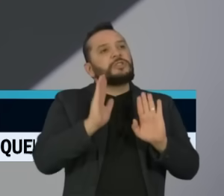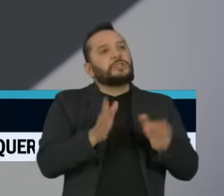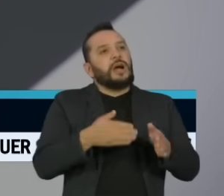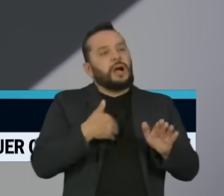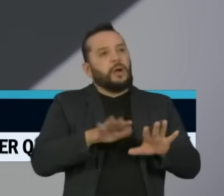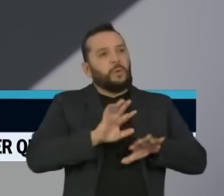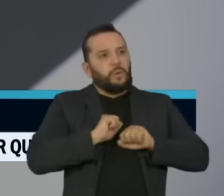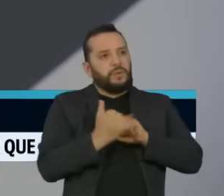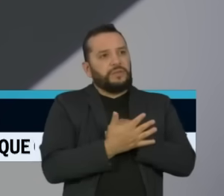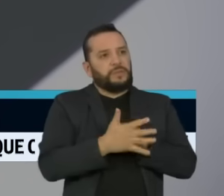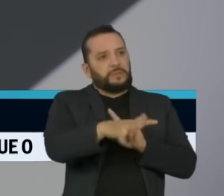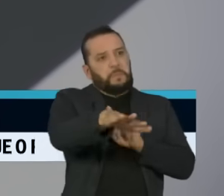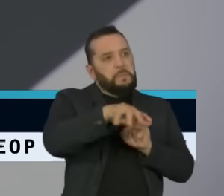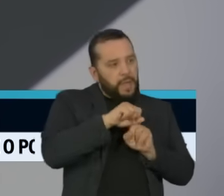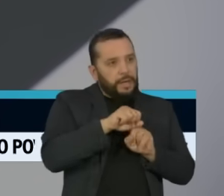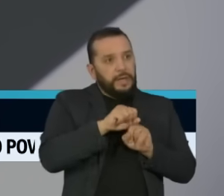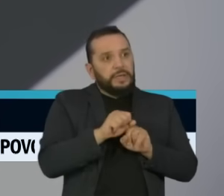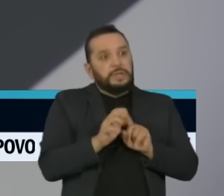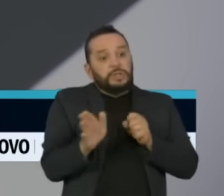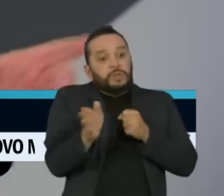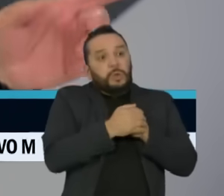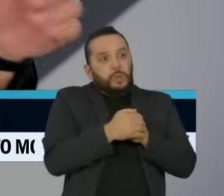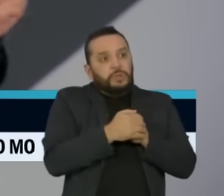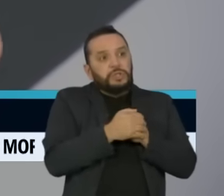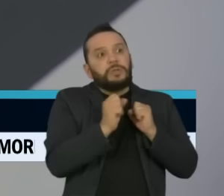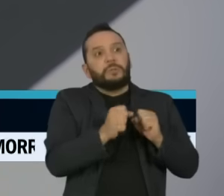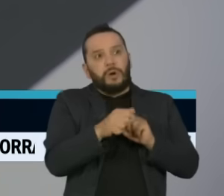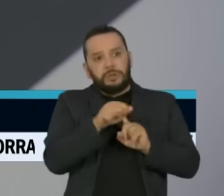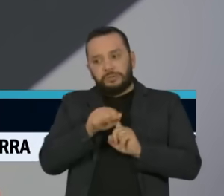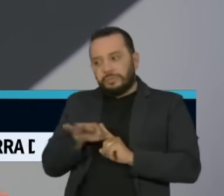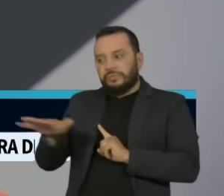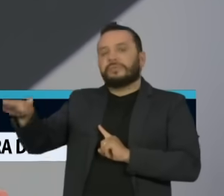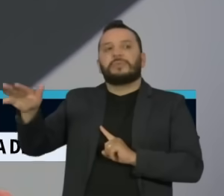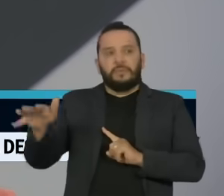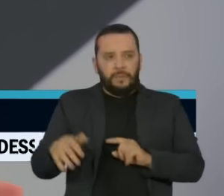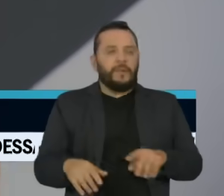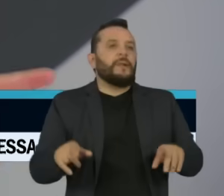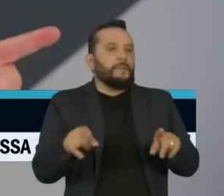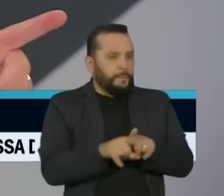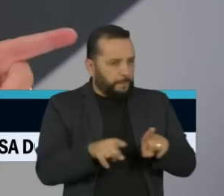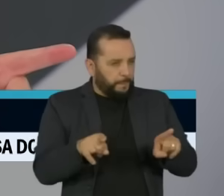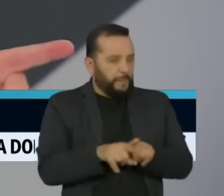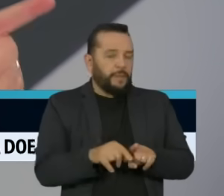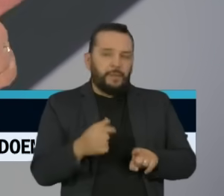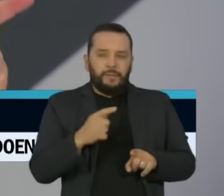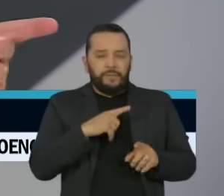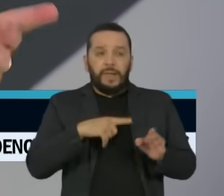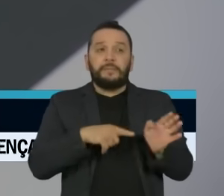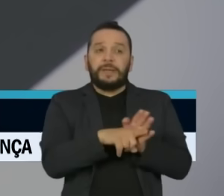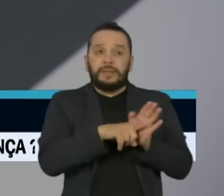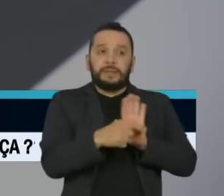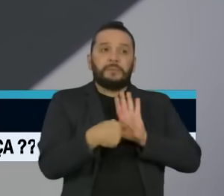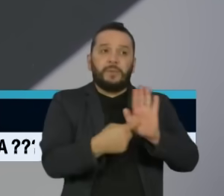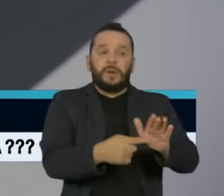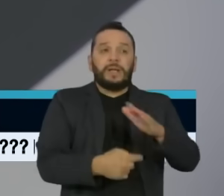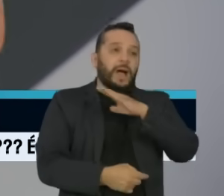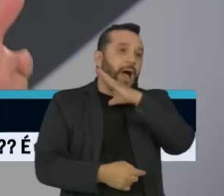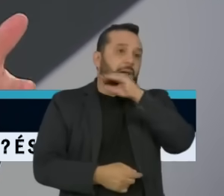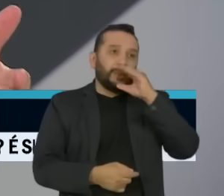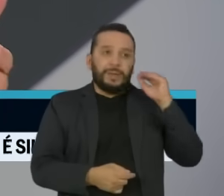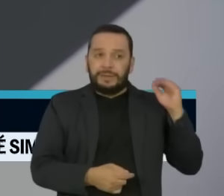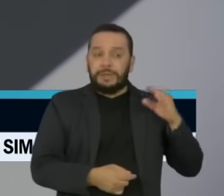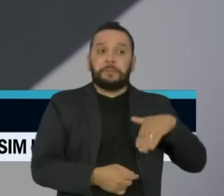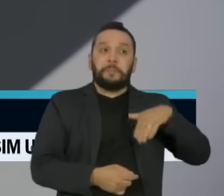transmissores. Inclusive, há algumas evidências que os adolescentes seriam talvez os mais eficientes em